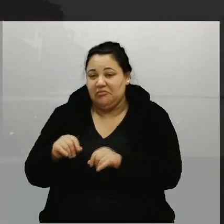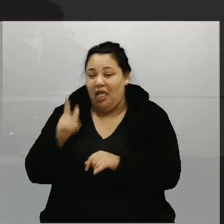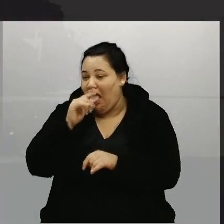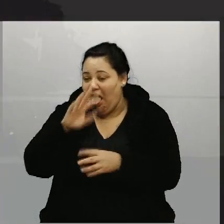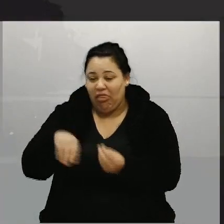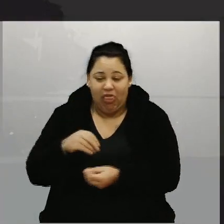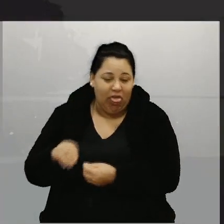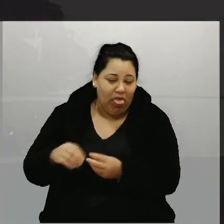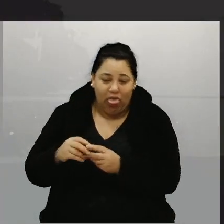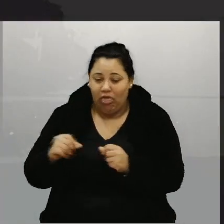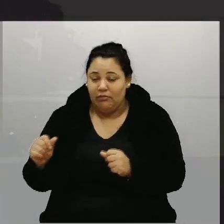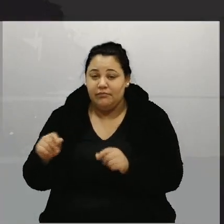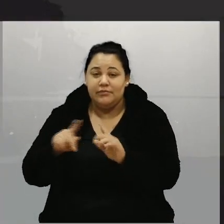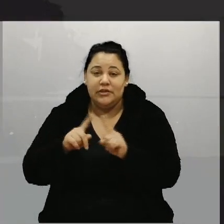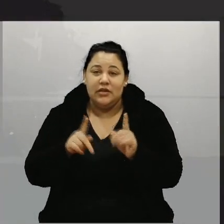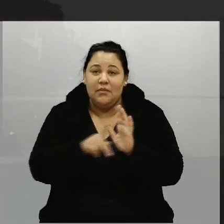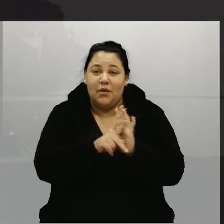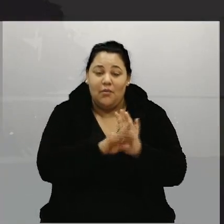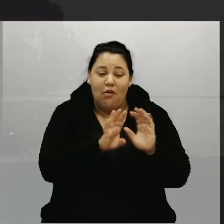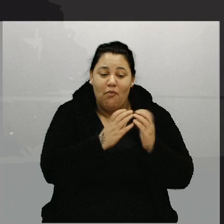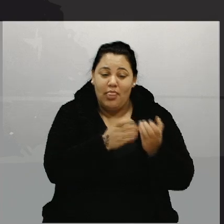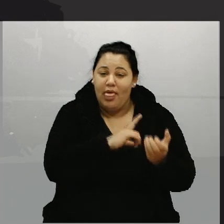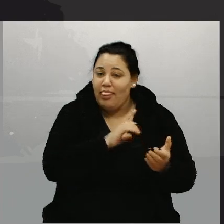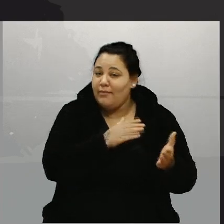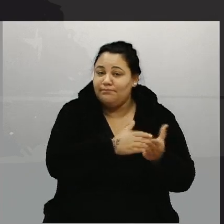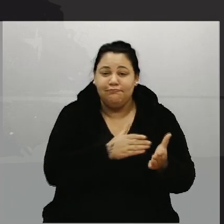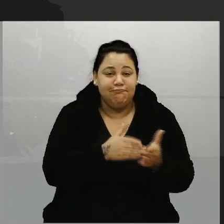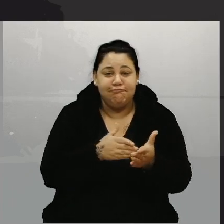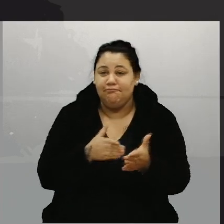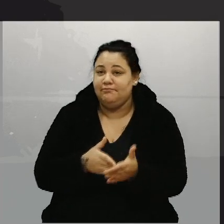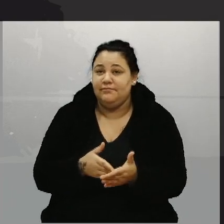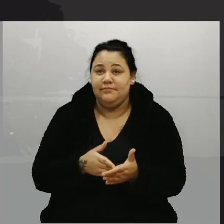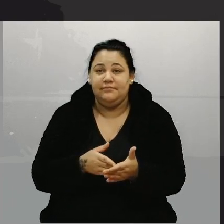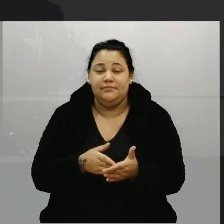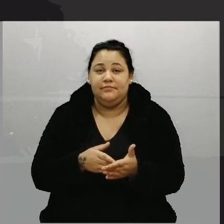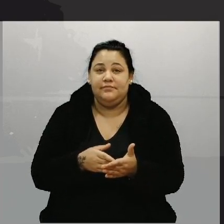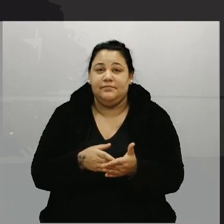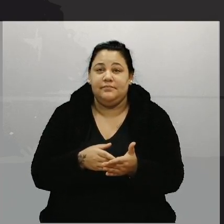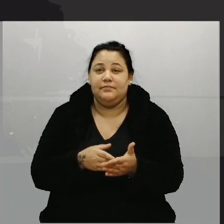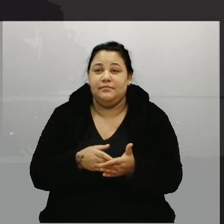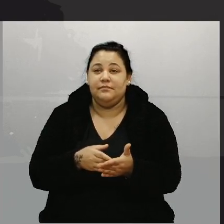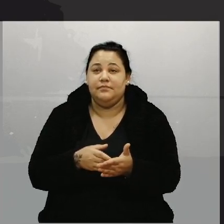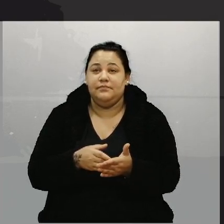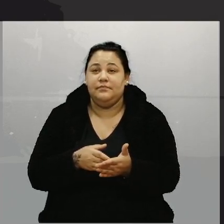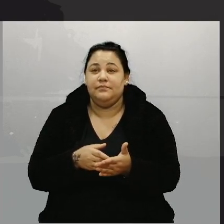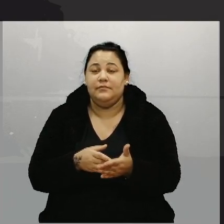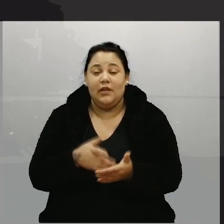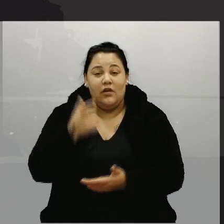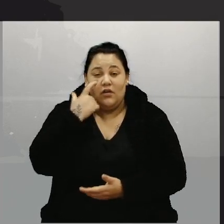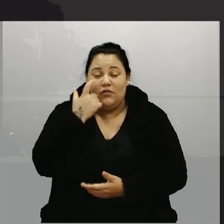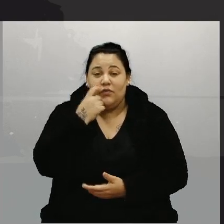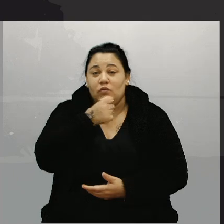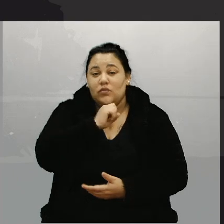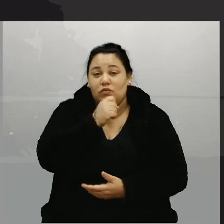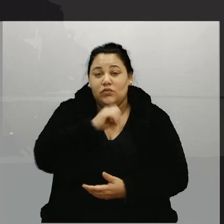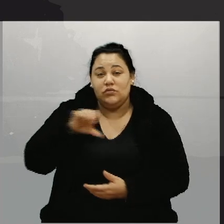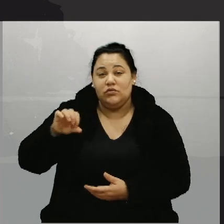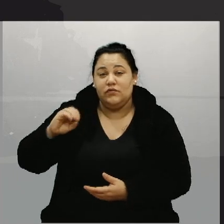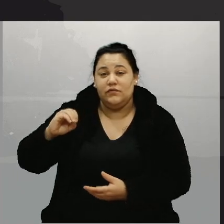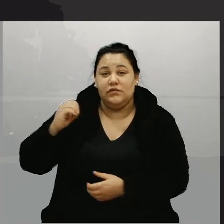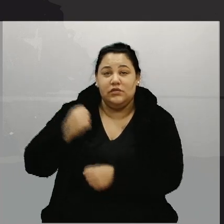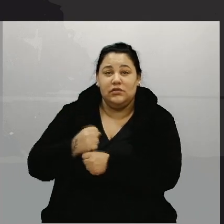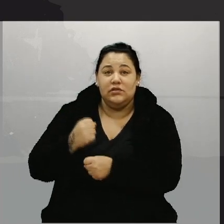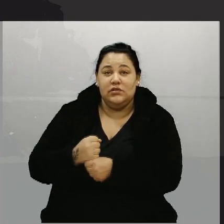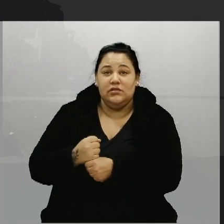própria comunidade tem limitações, vereador Schalco, eles têm limitações. Eu vi um senhor de 90 anos lá com uma pá